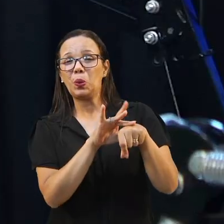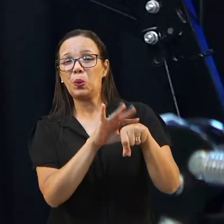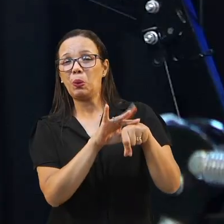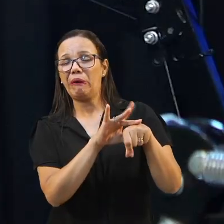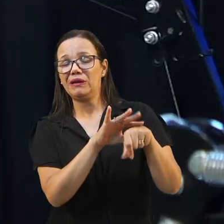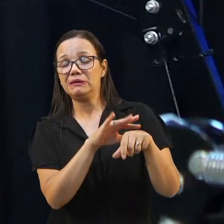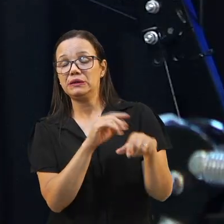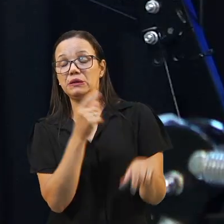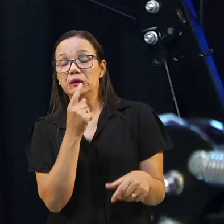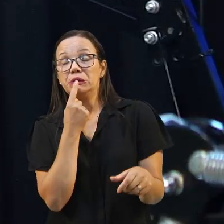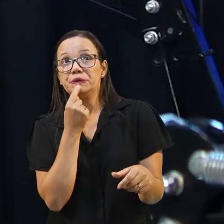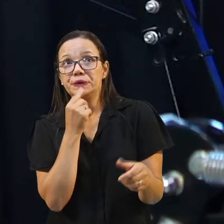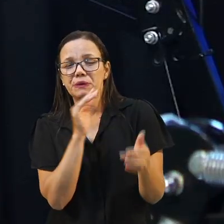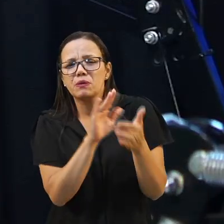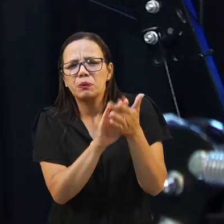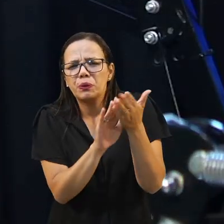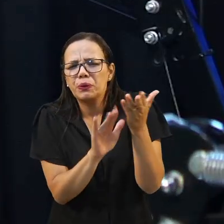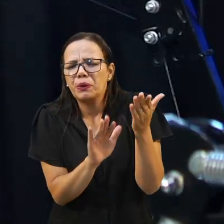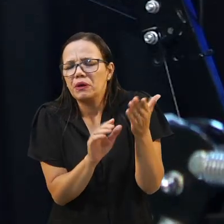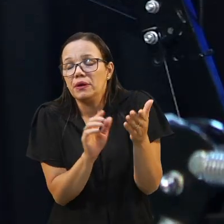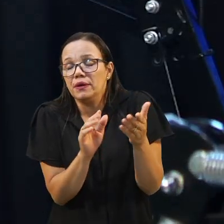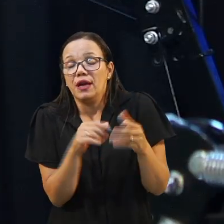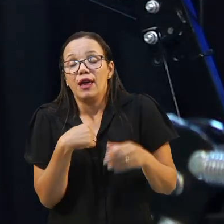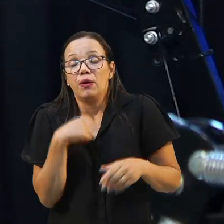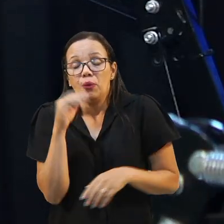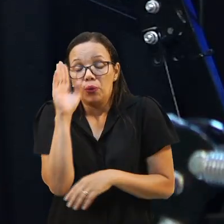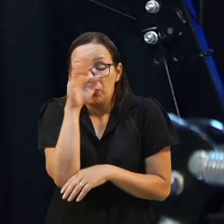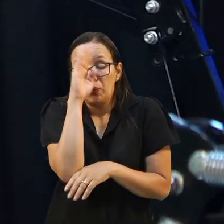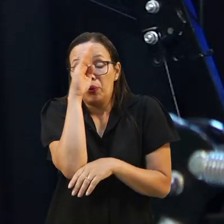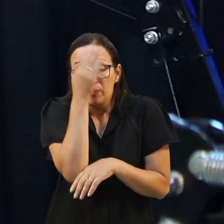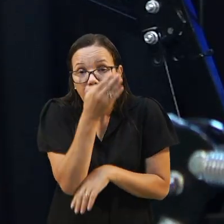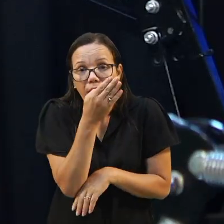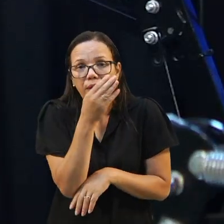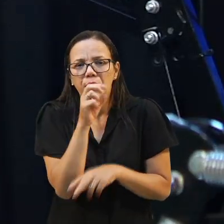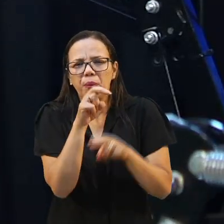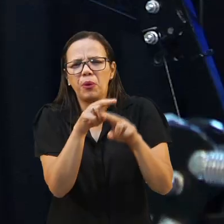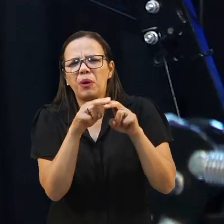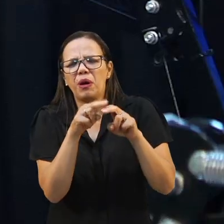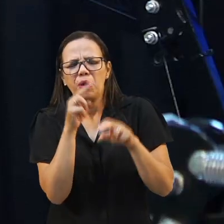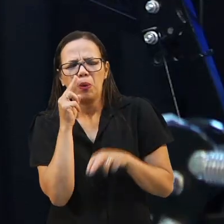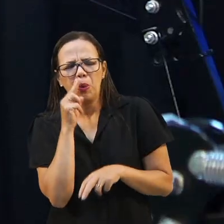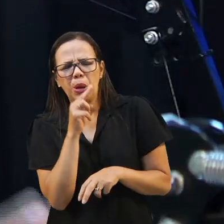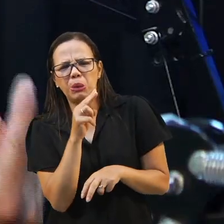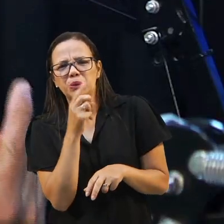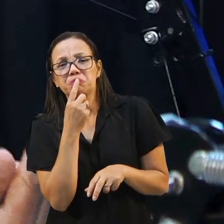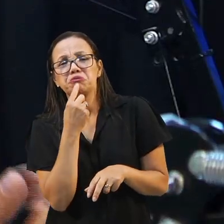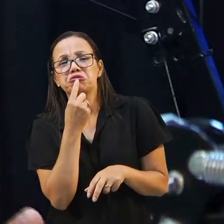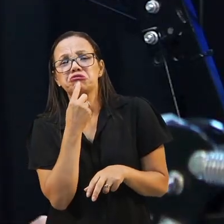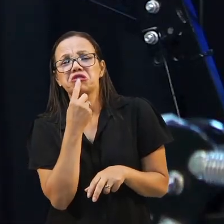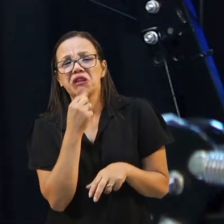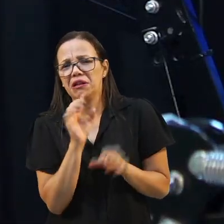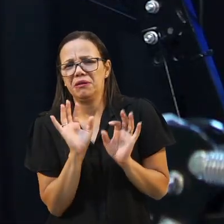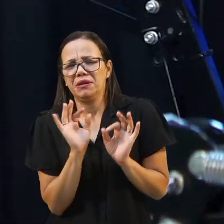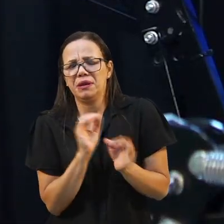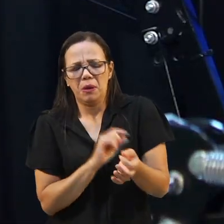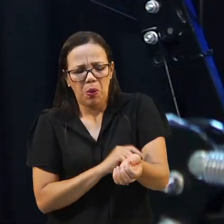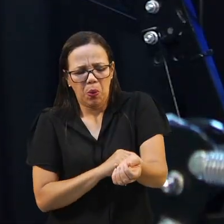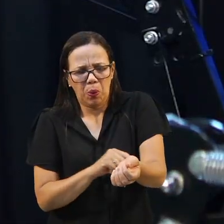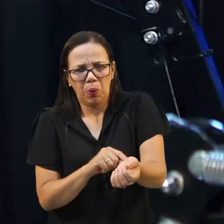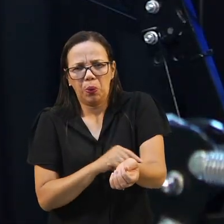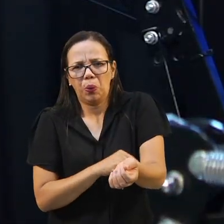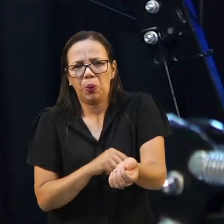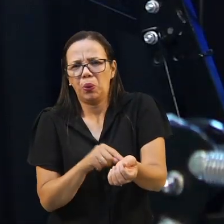com sangue, né? Eu cheguei a desmaiar em clínica de ver o sangue.